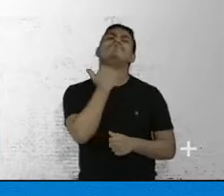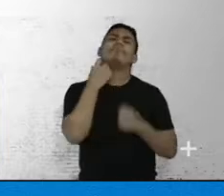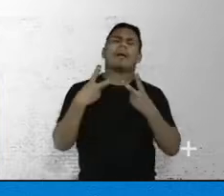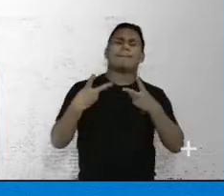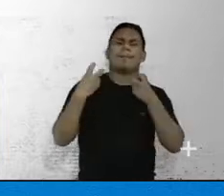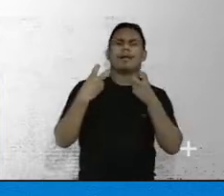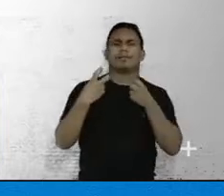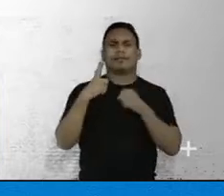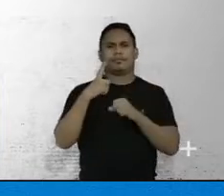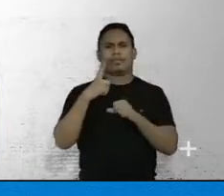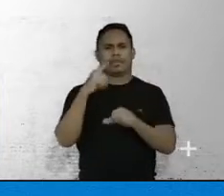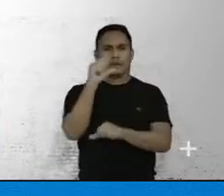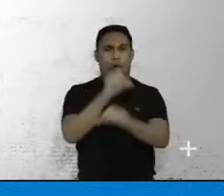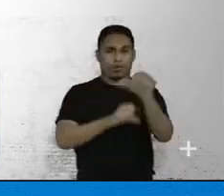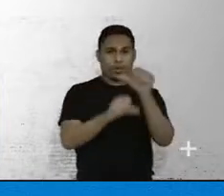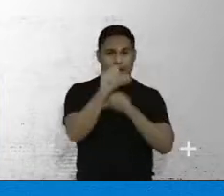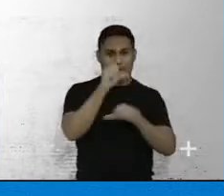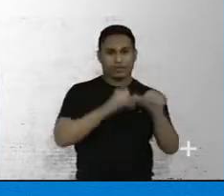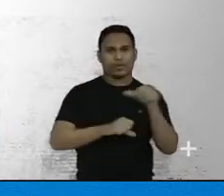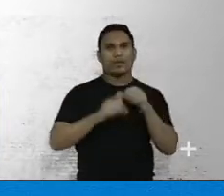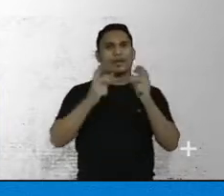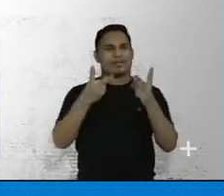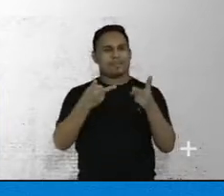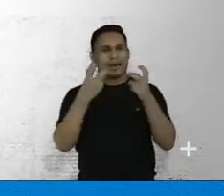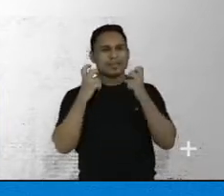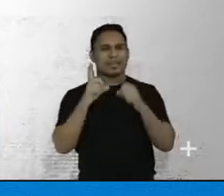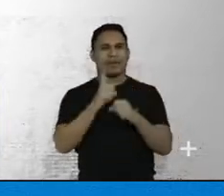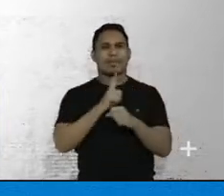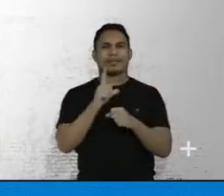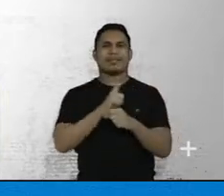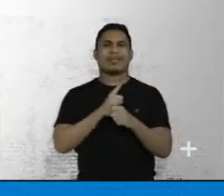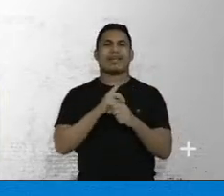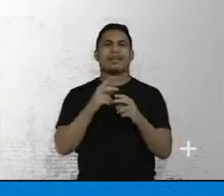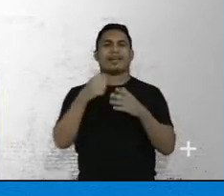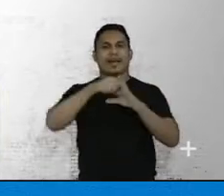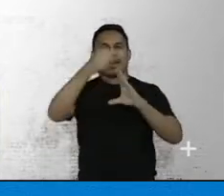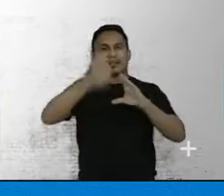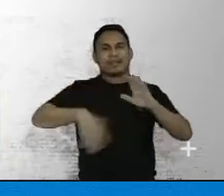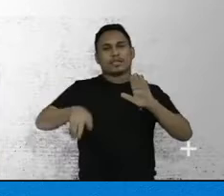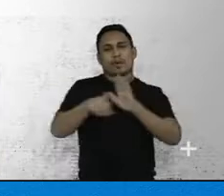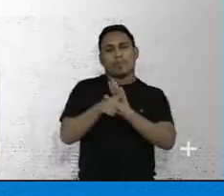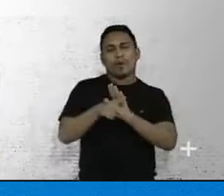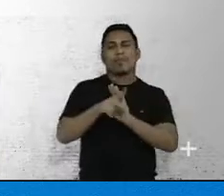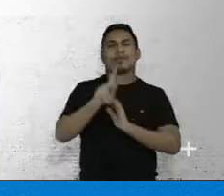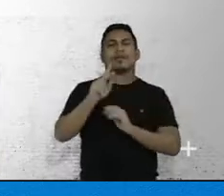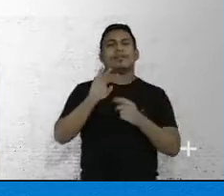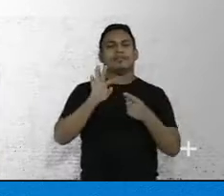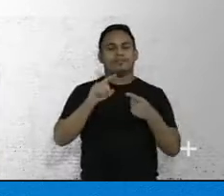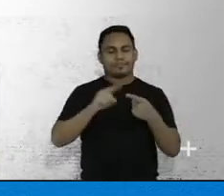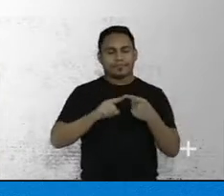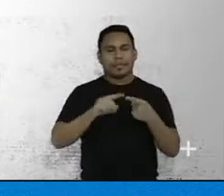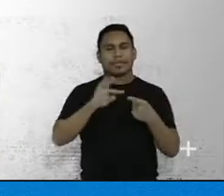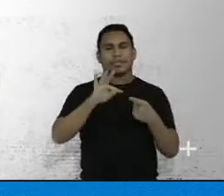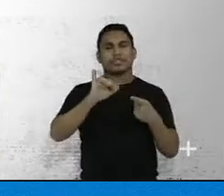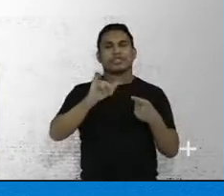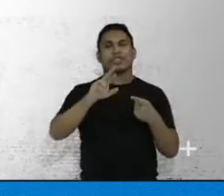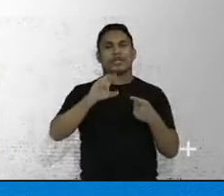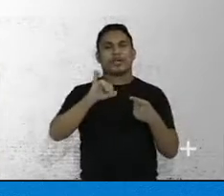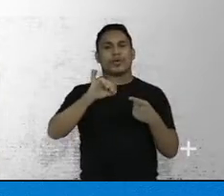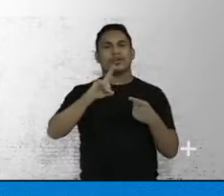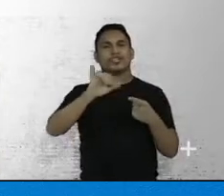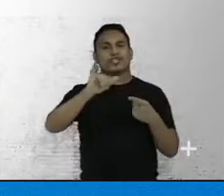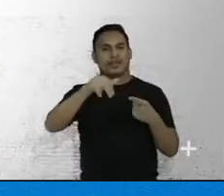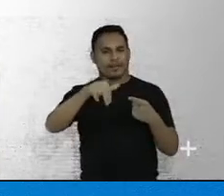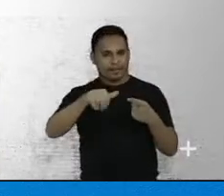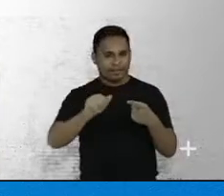ecográficas compatíveis com tiroidite, ou textura tiroidiana heterogênea. É mais